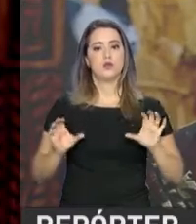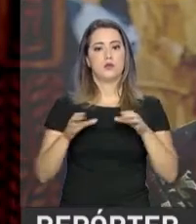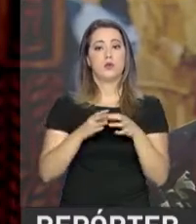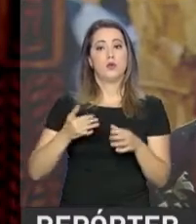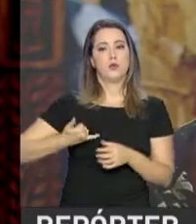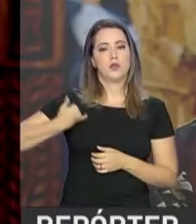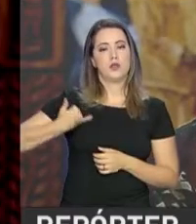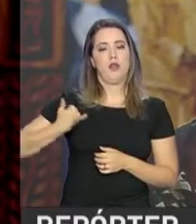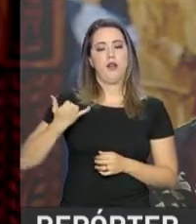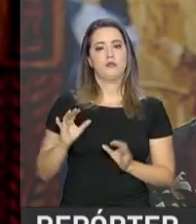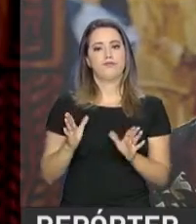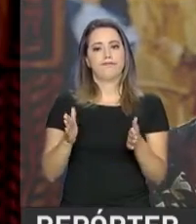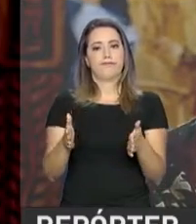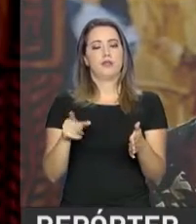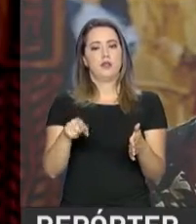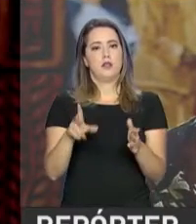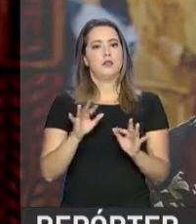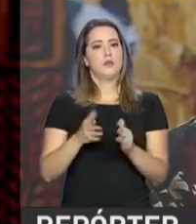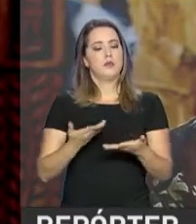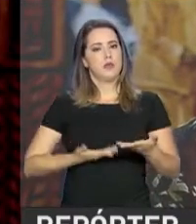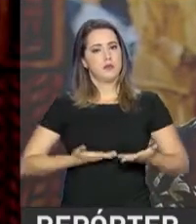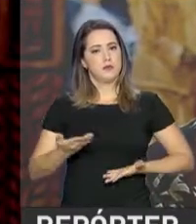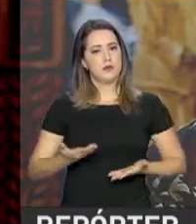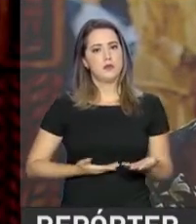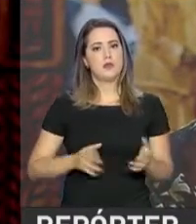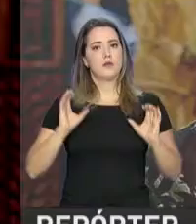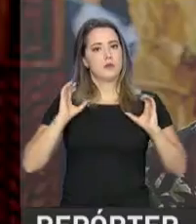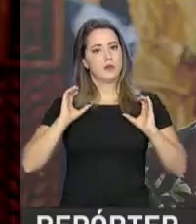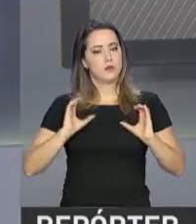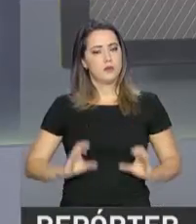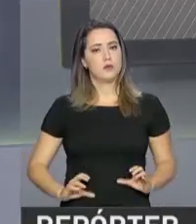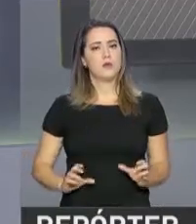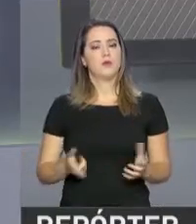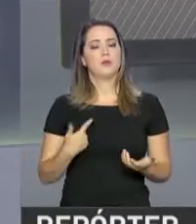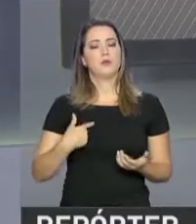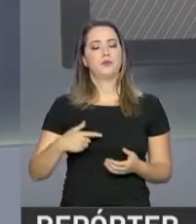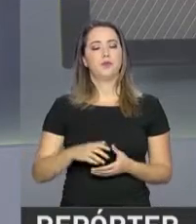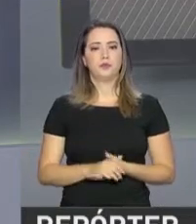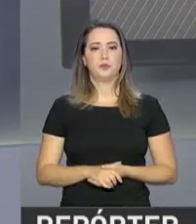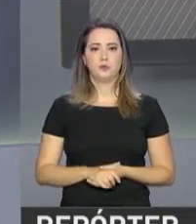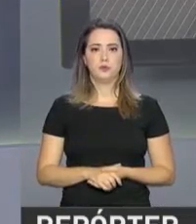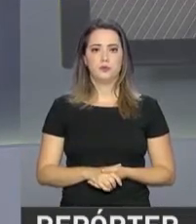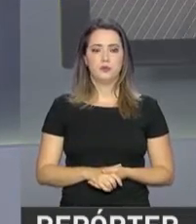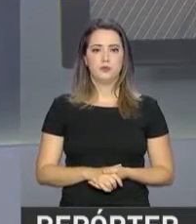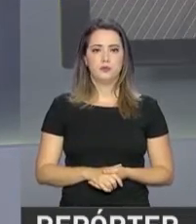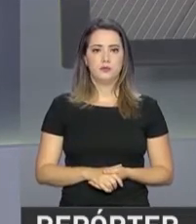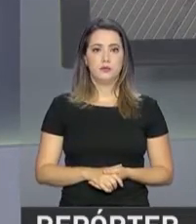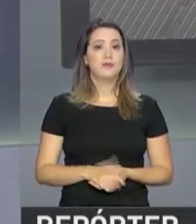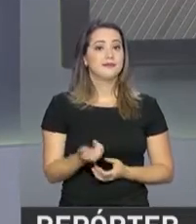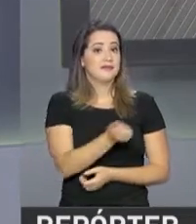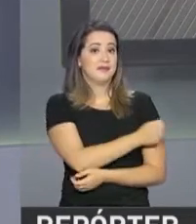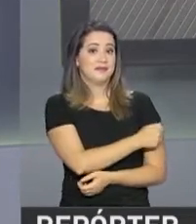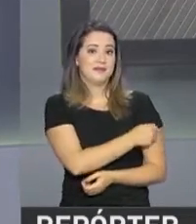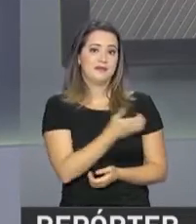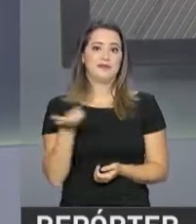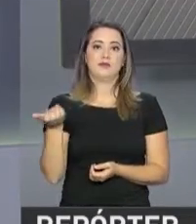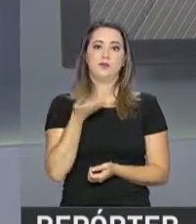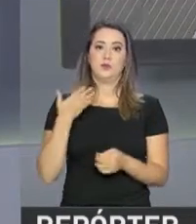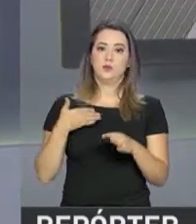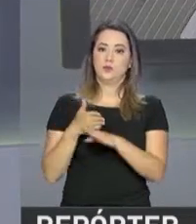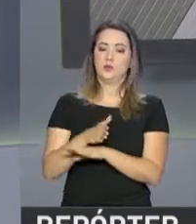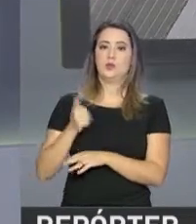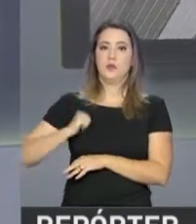para que atenda às necessidades físicas e legais conforme a constituição federal estudantes interessados em concorrer a bolsas